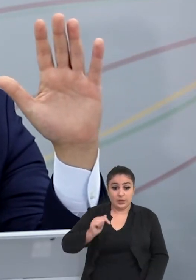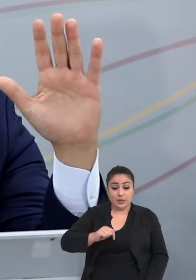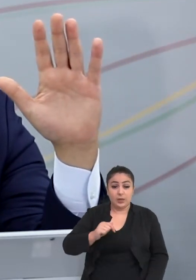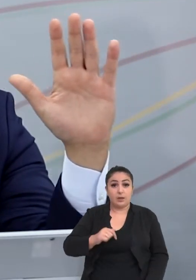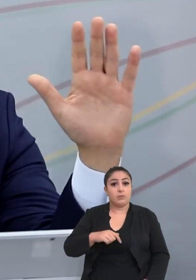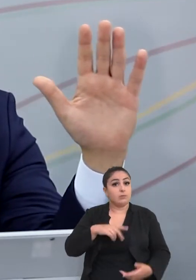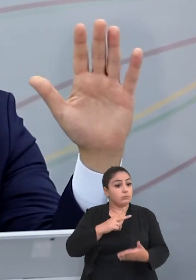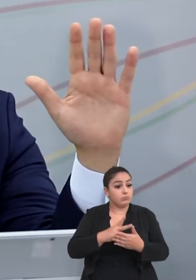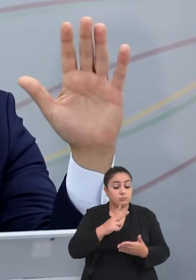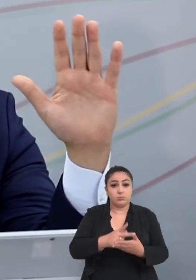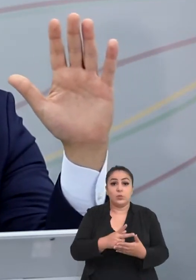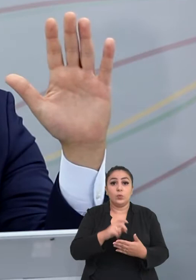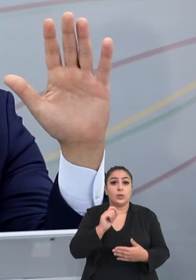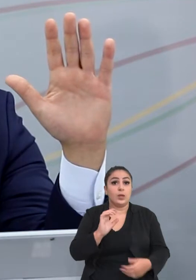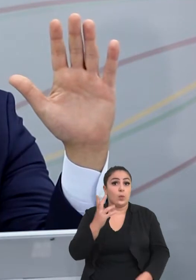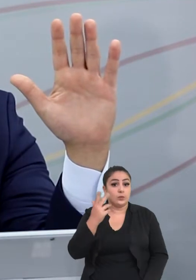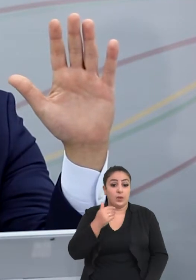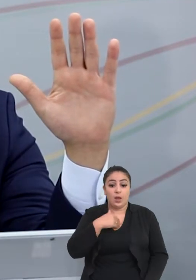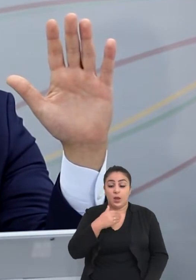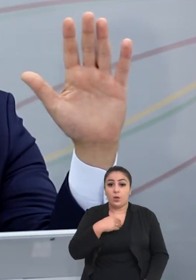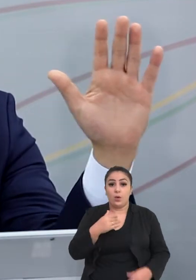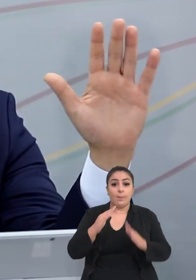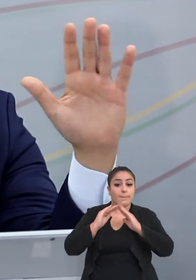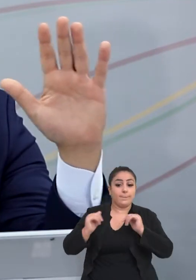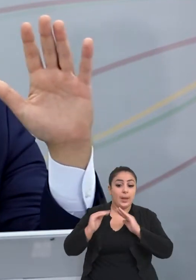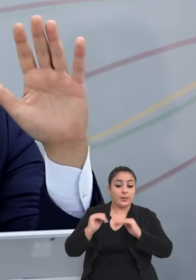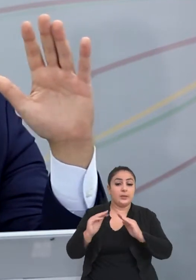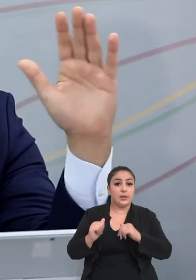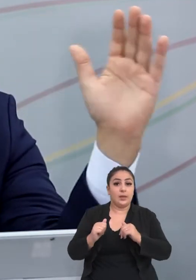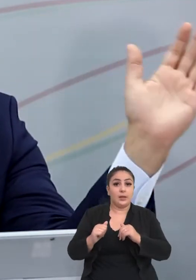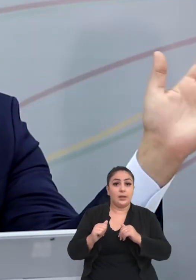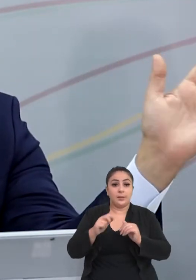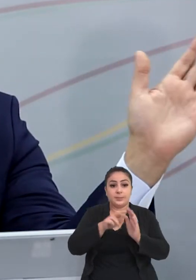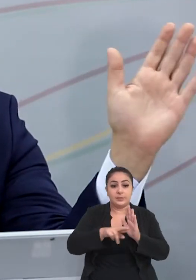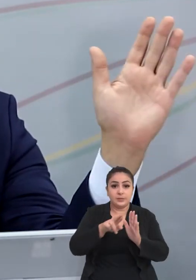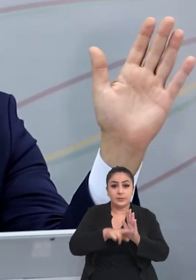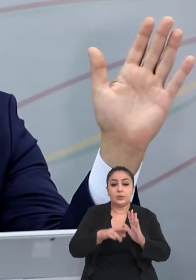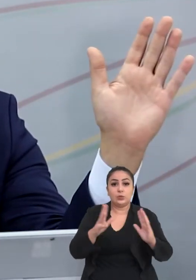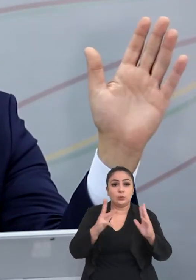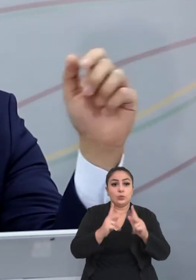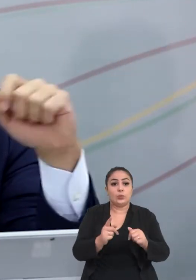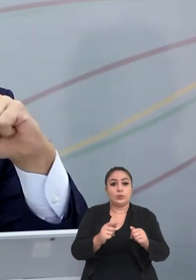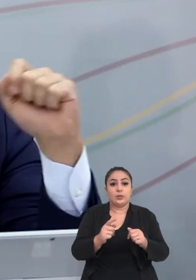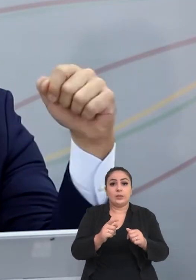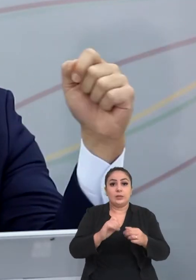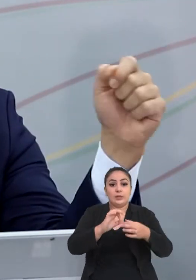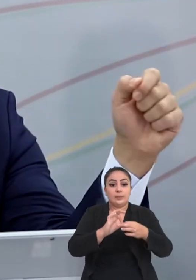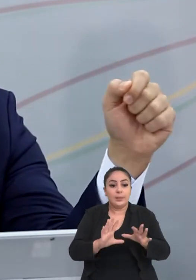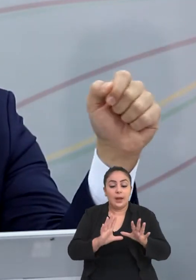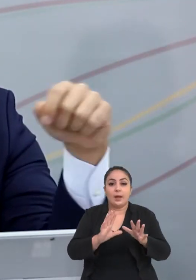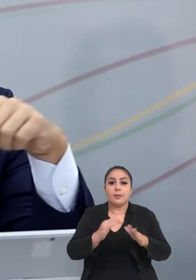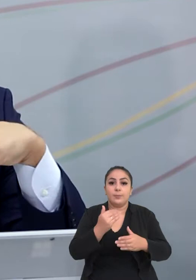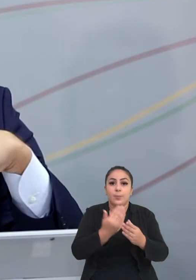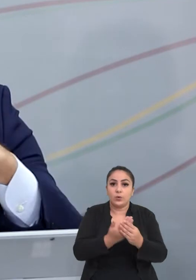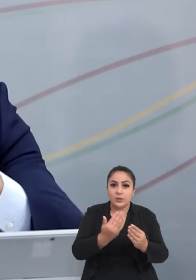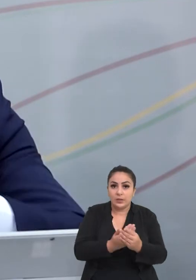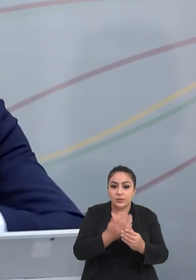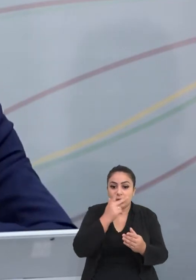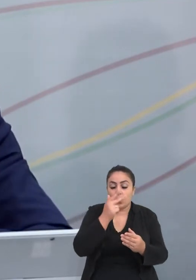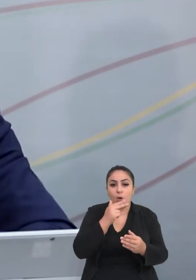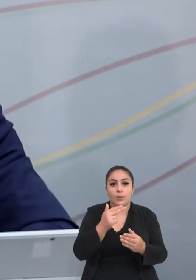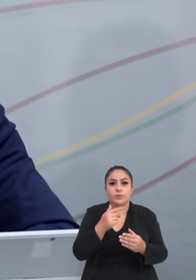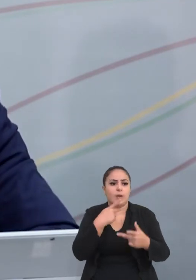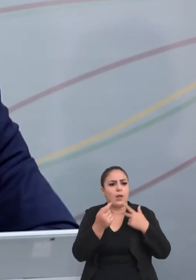aqui, frequentemente sou demandado, tanto quanto a Procuradoria é demandada para vistar processos,